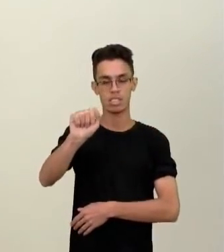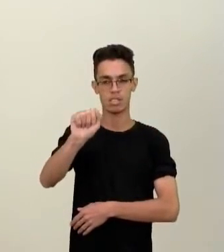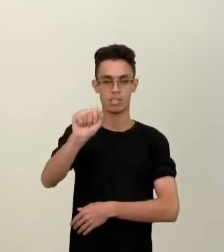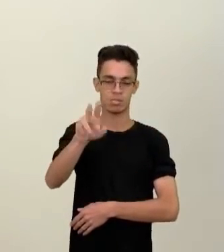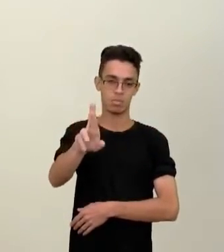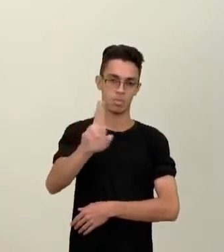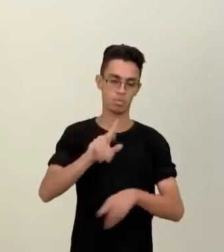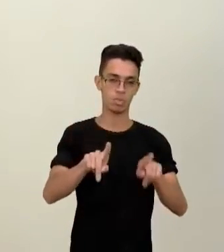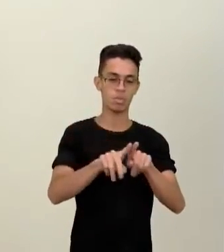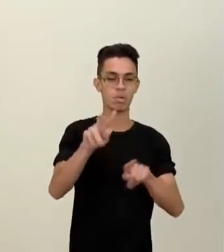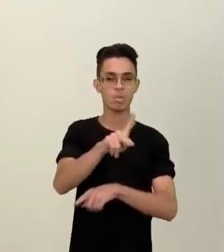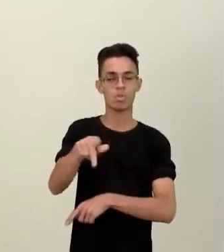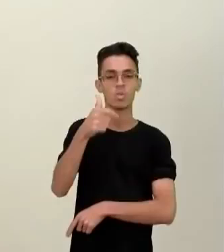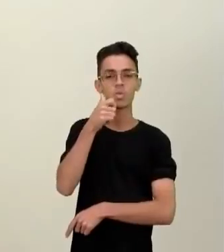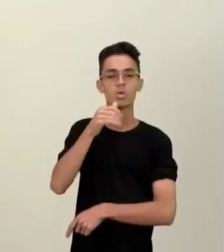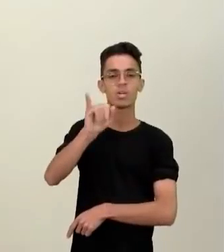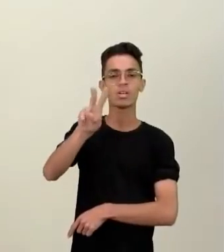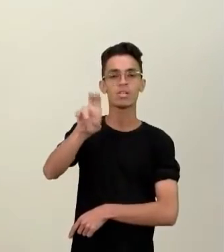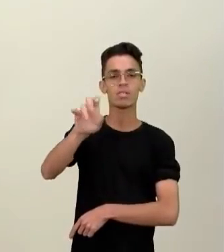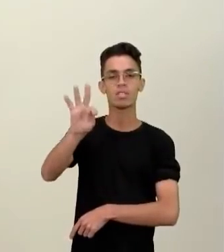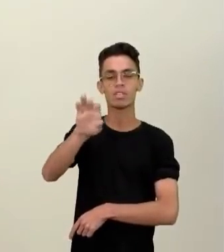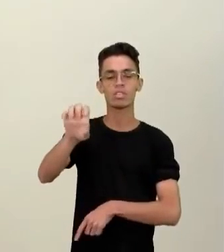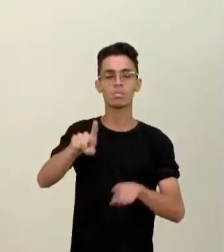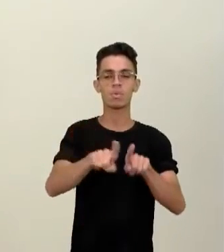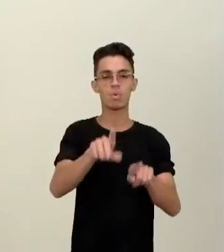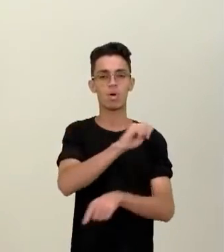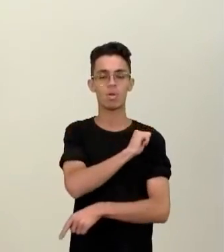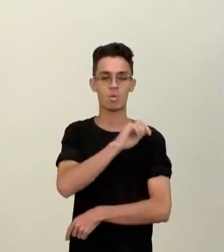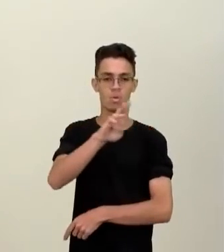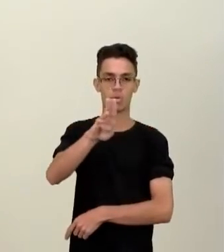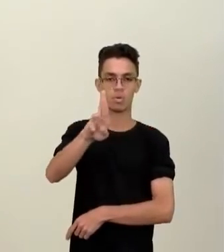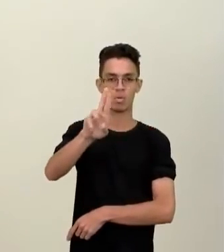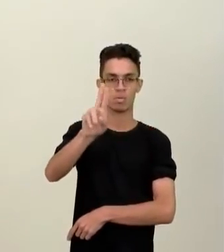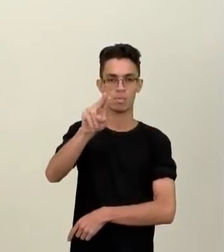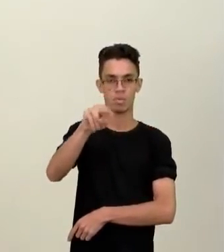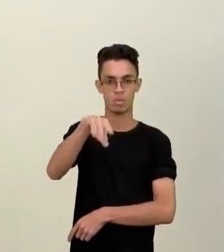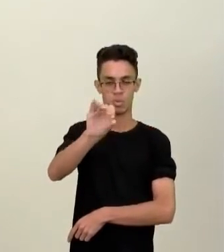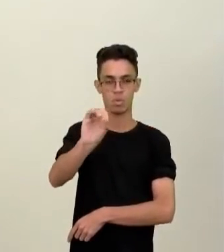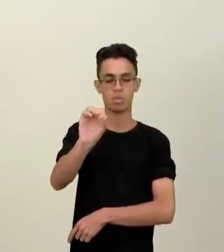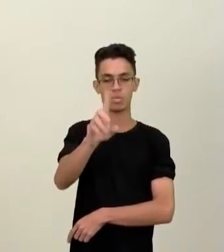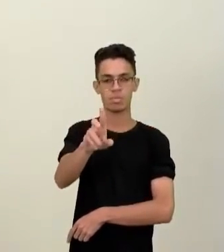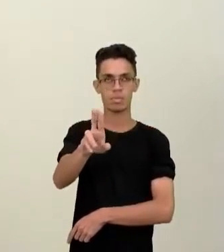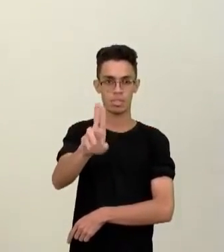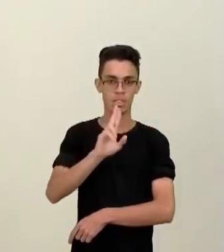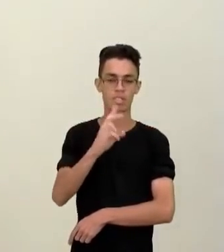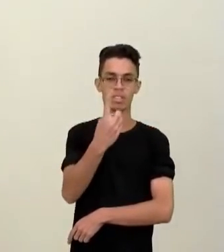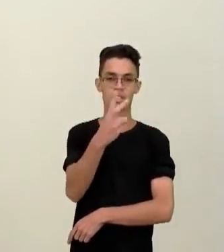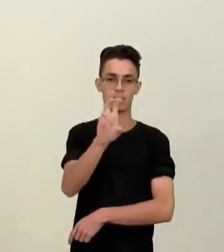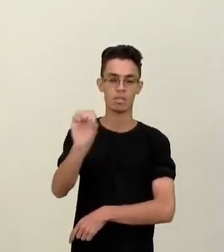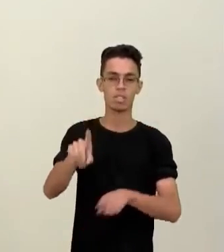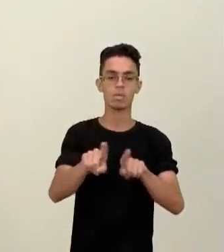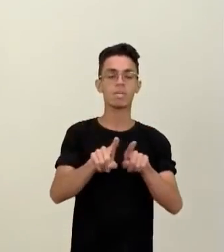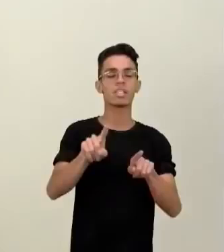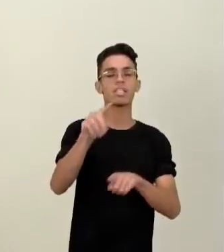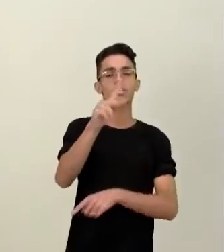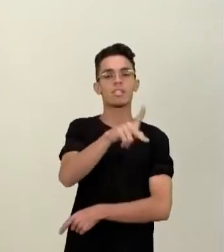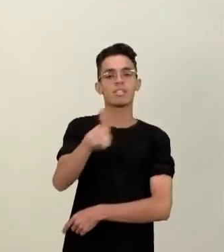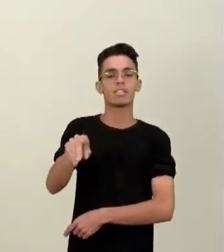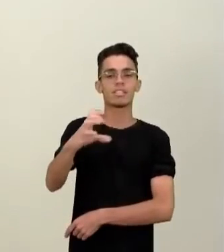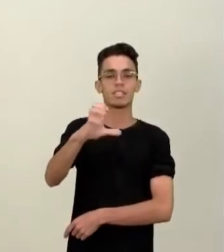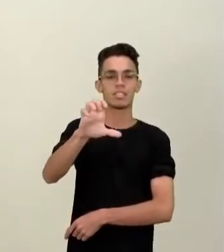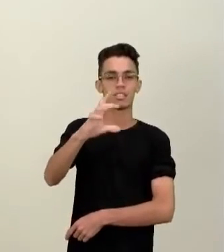também. Professora Ivete, está lá com o Bruno Miguel, respondendo 150. Professora Cecília, 150 dias,